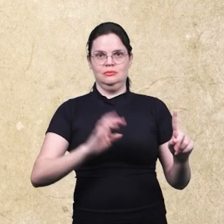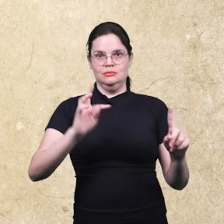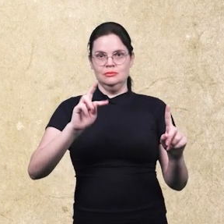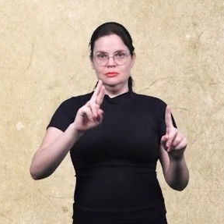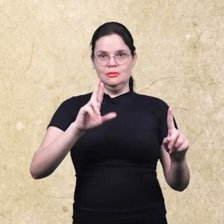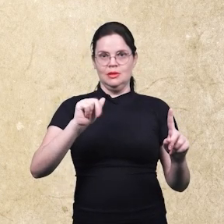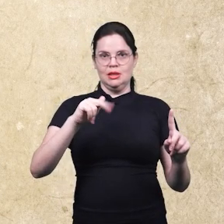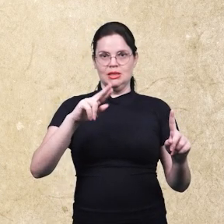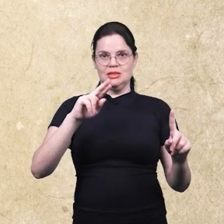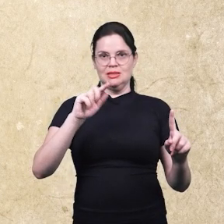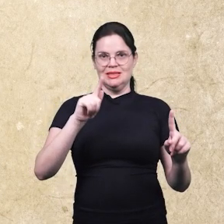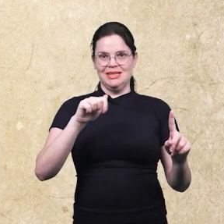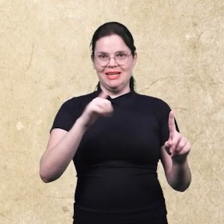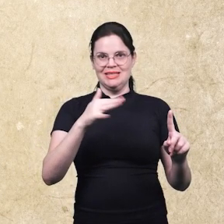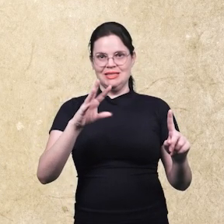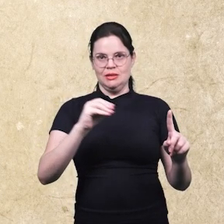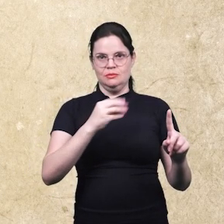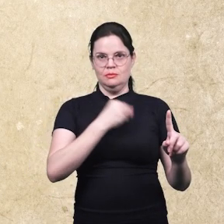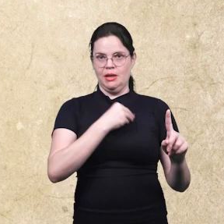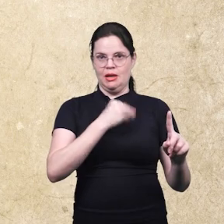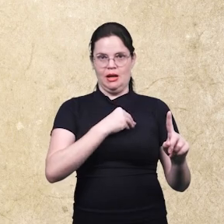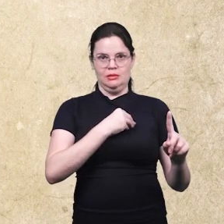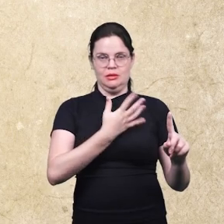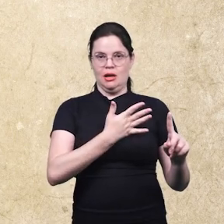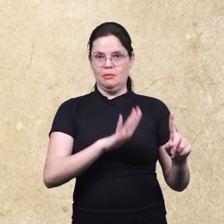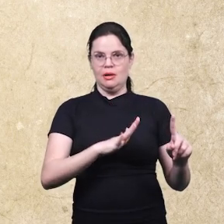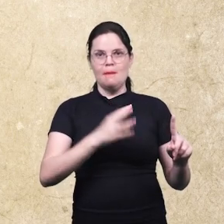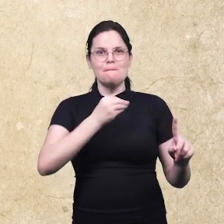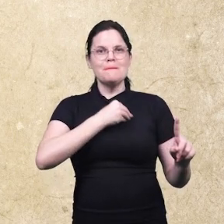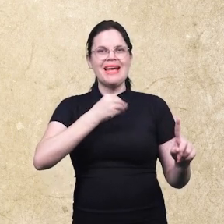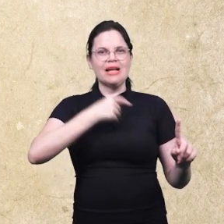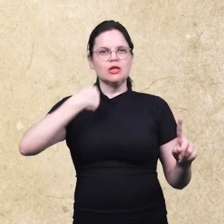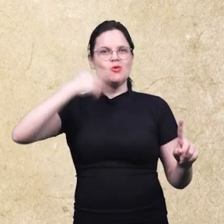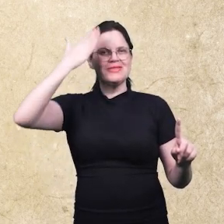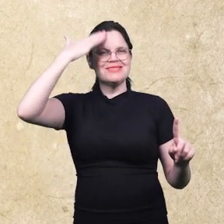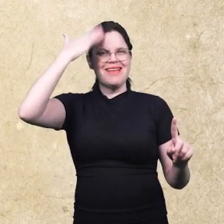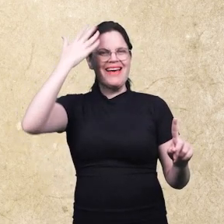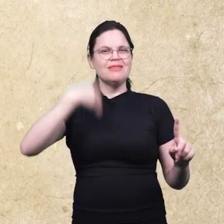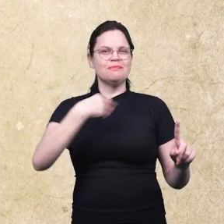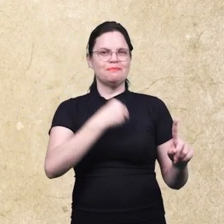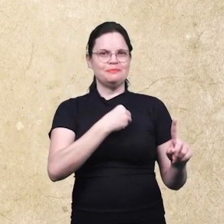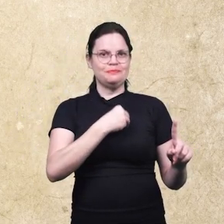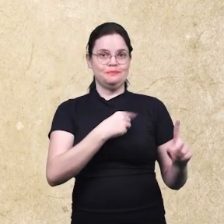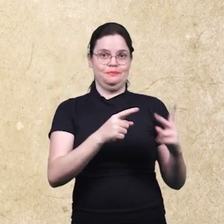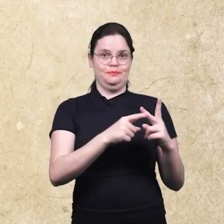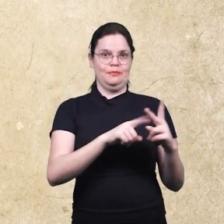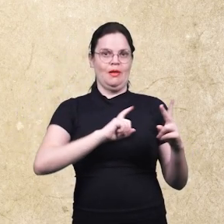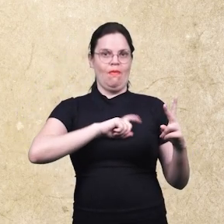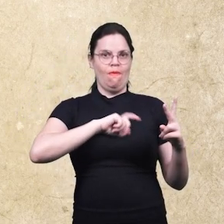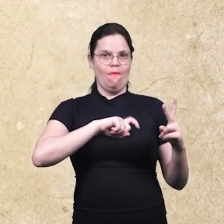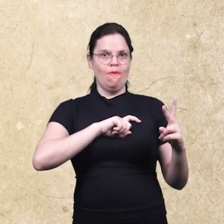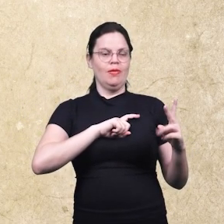Toda a transgressão será extinta. Dar fim aos pecados. Expiar a iniquidade.